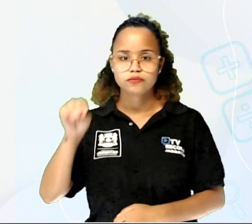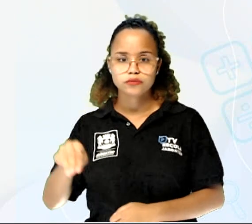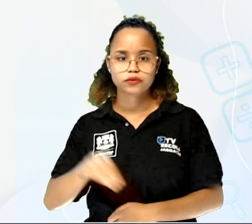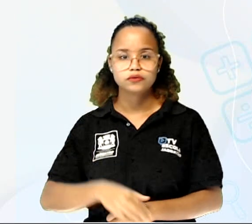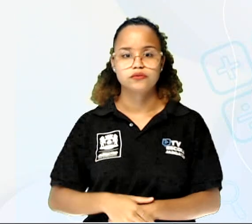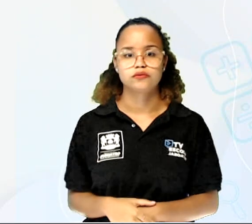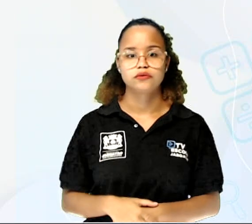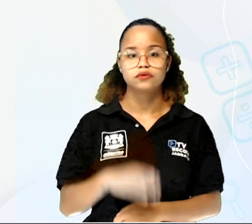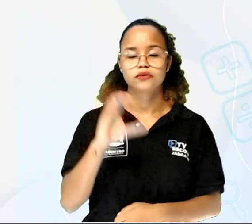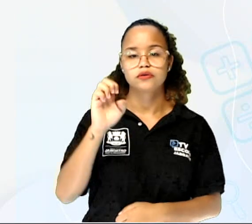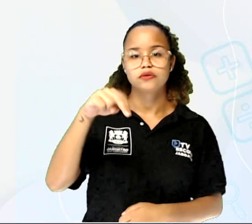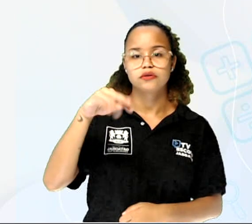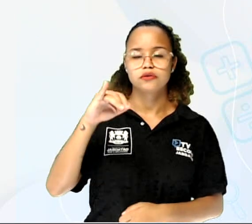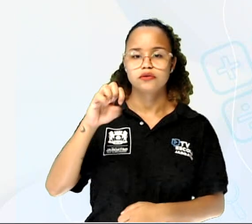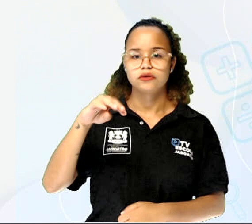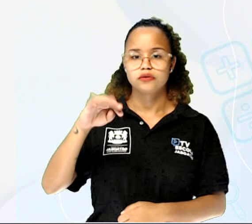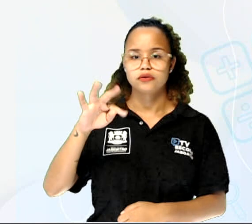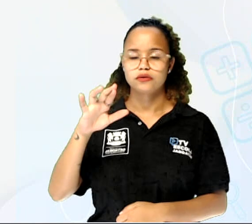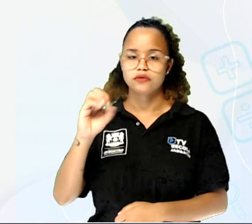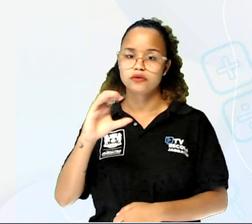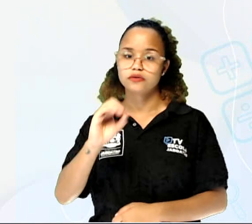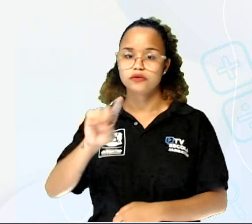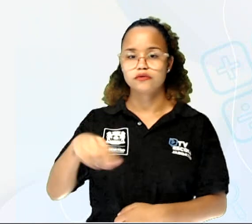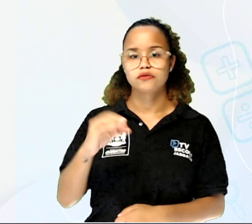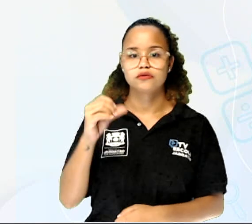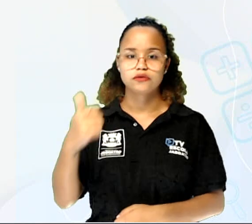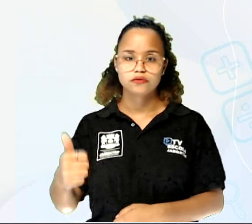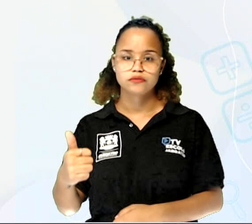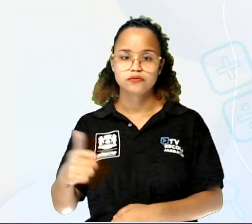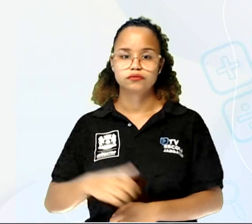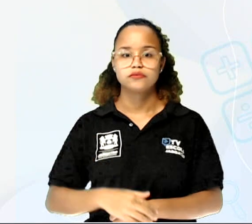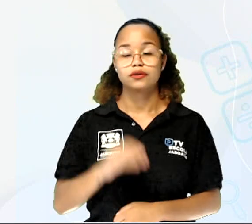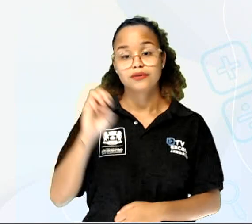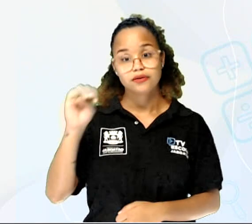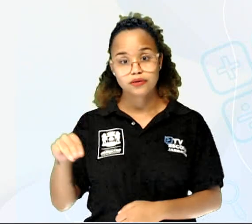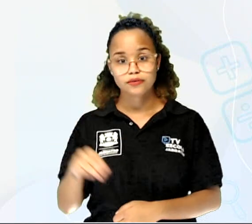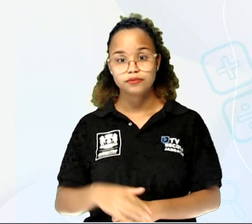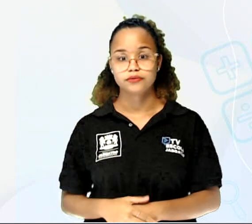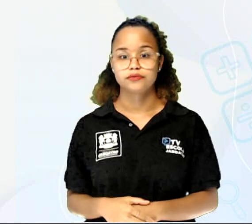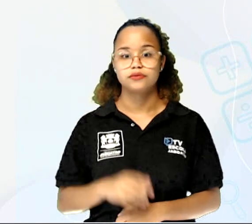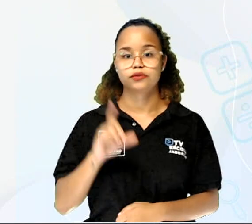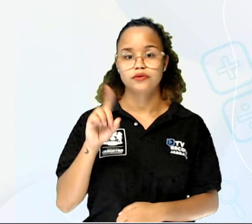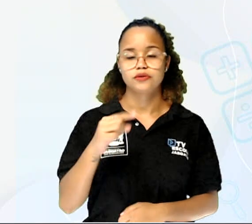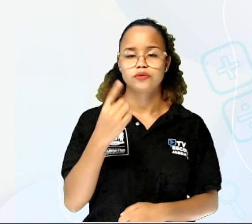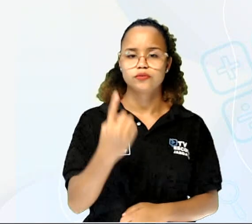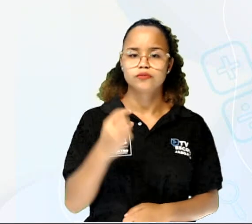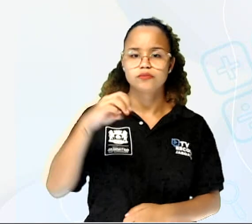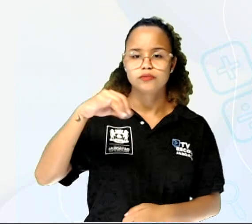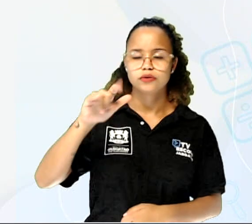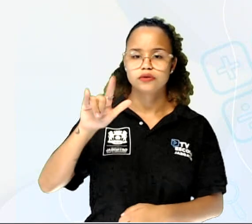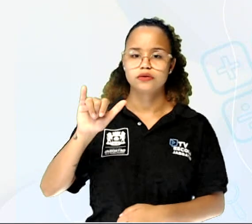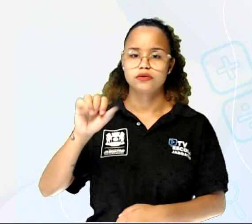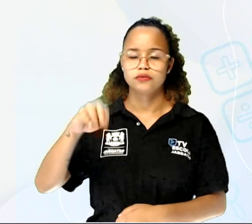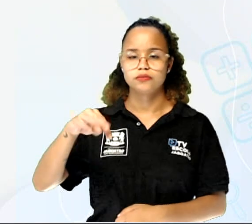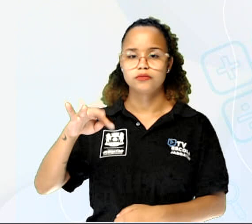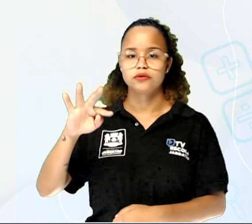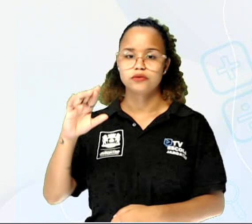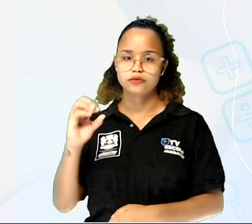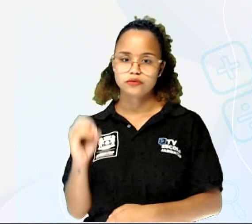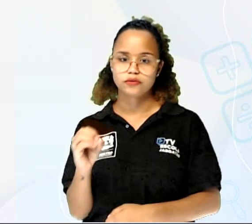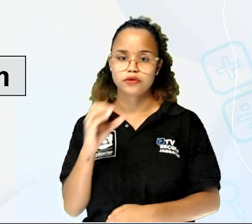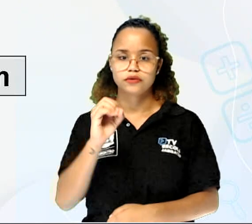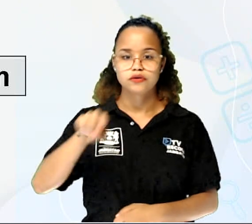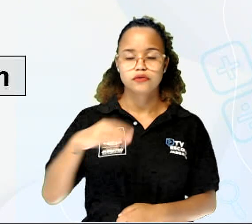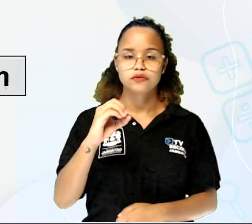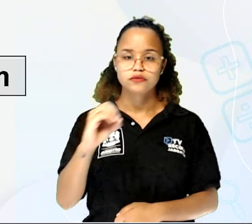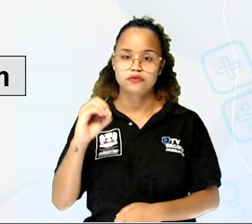o milímetro, 0,001, que é a 1000ª parte do metro. Então, vamos aprender